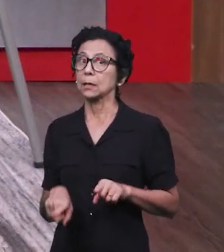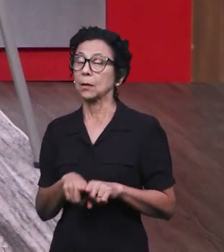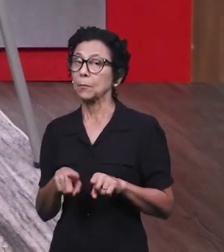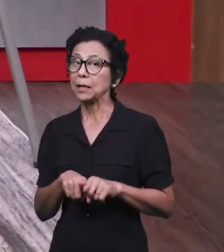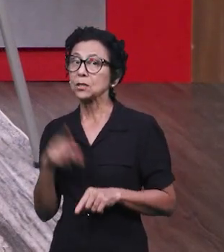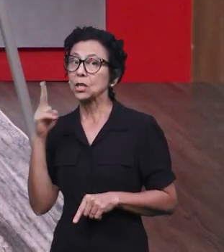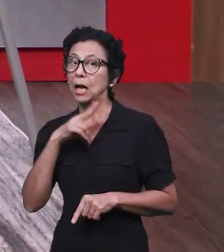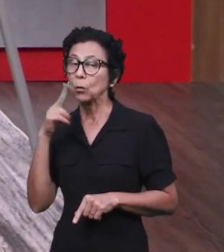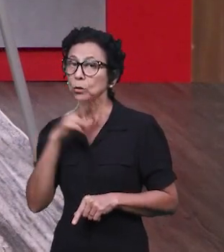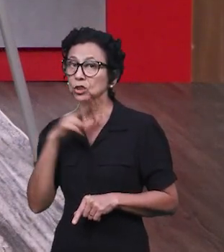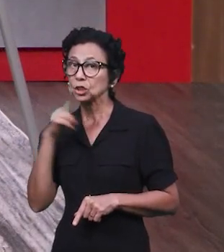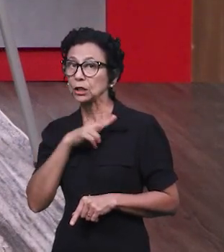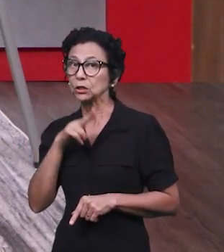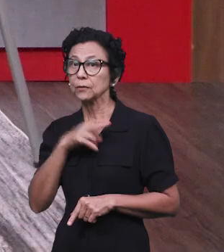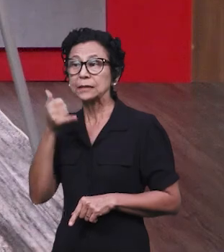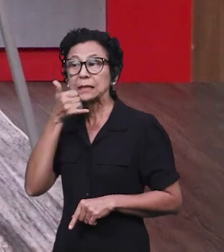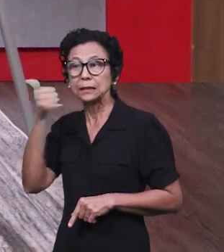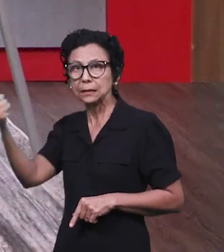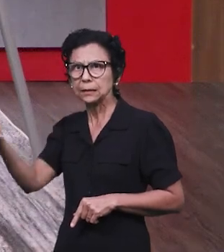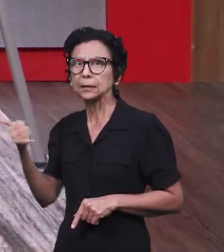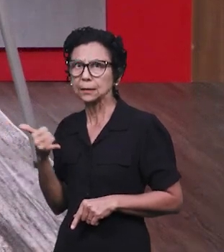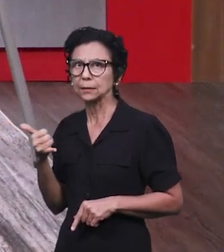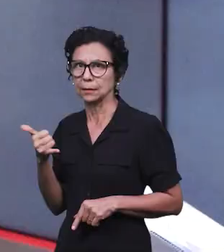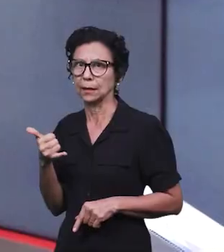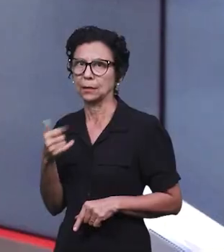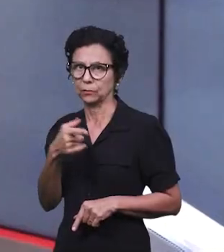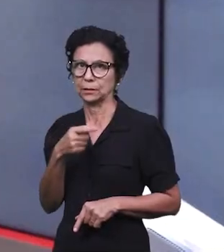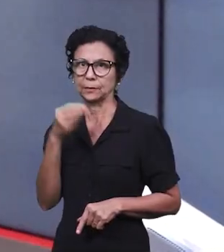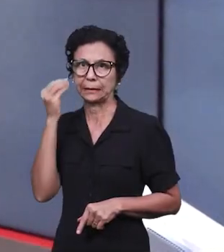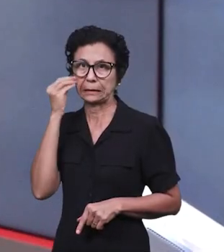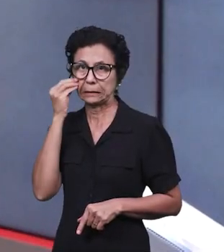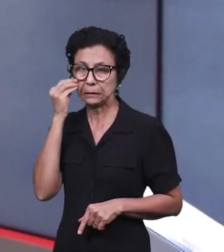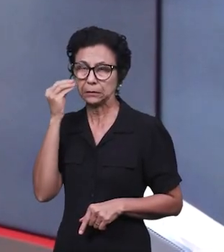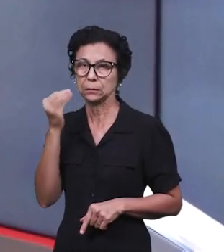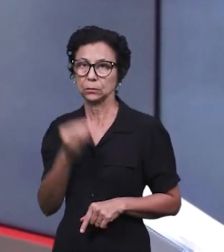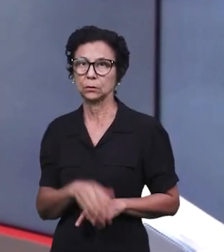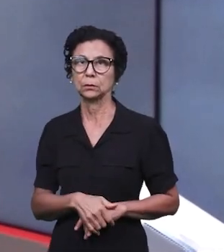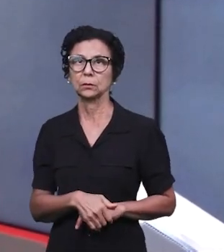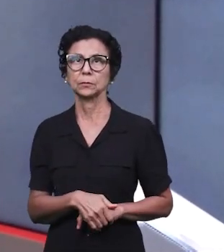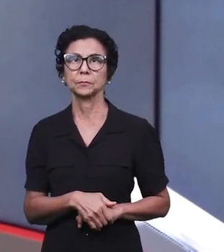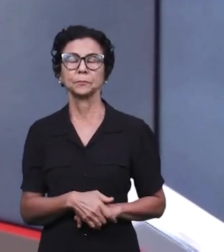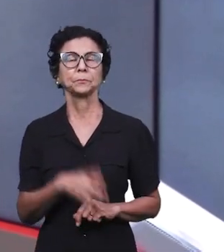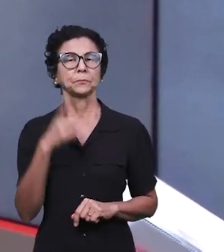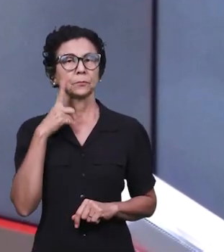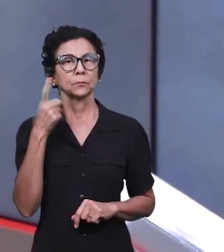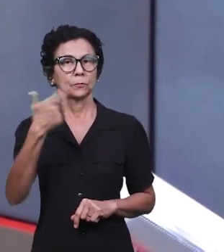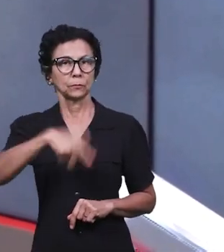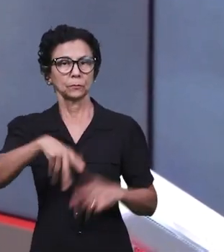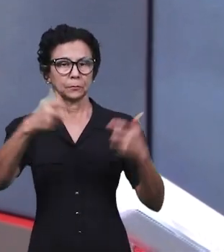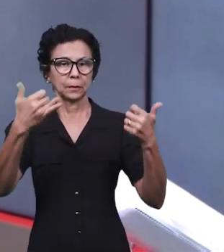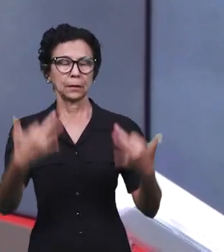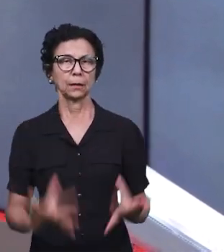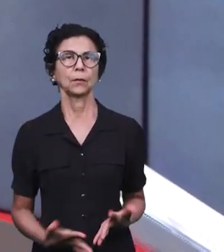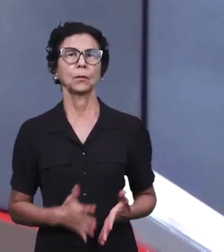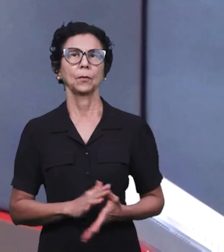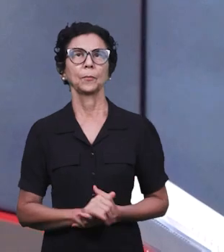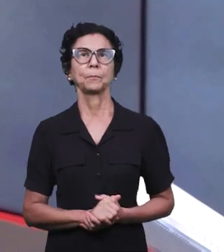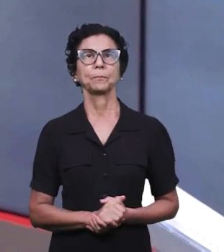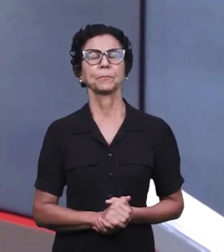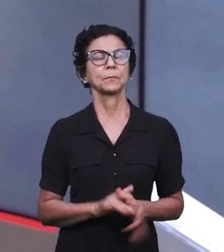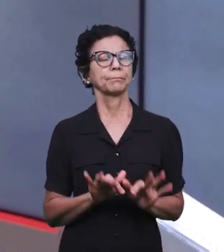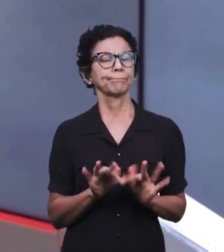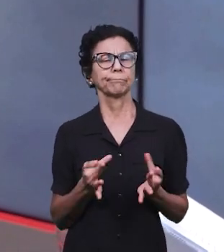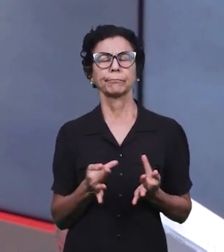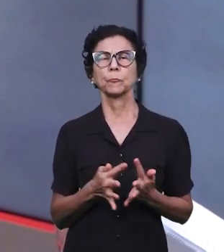aqui para os irmãos verem, né? Aqueles que estão nos assistindo, entender como é que faz. Procedimento